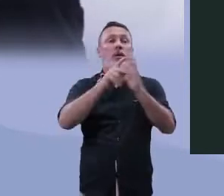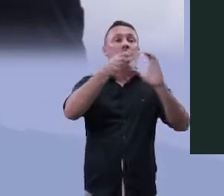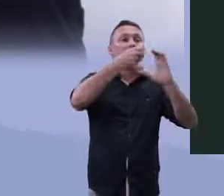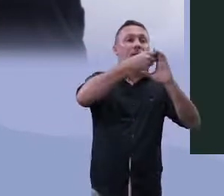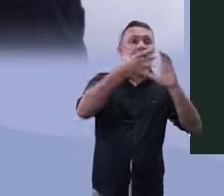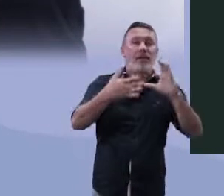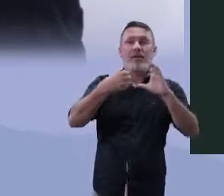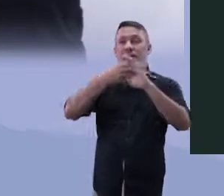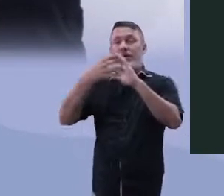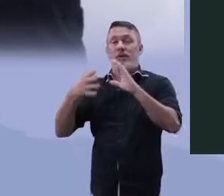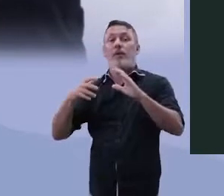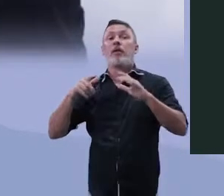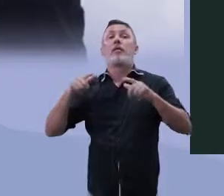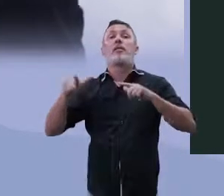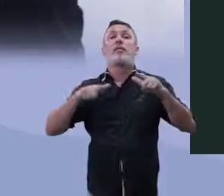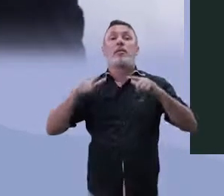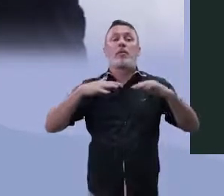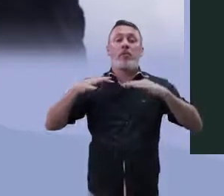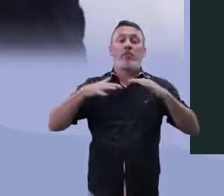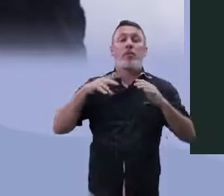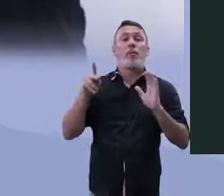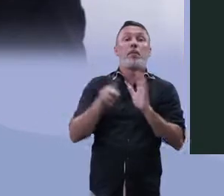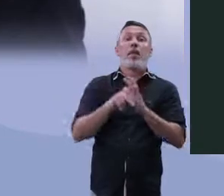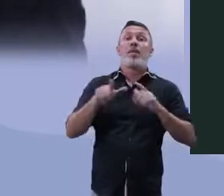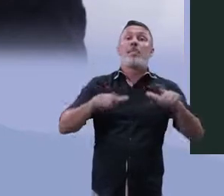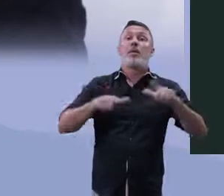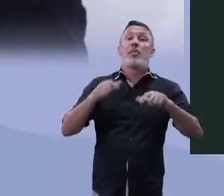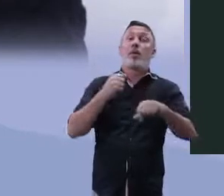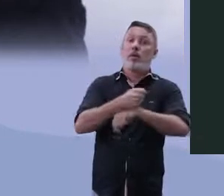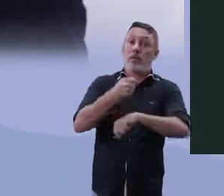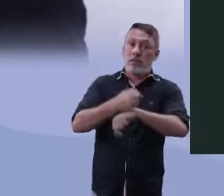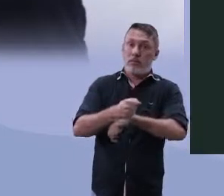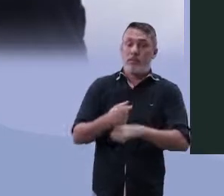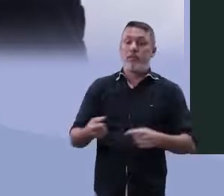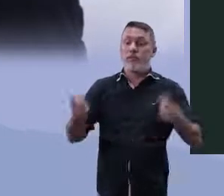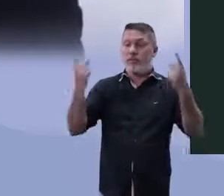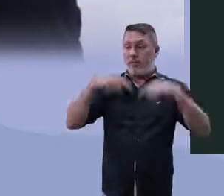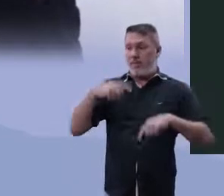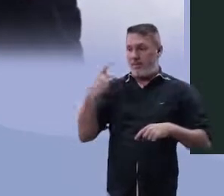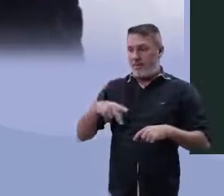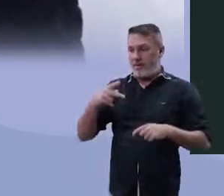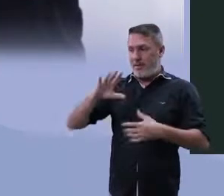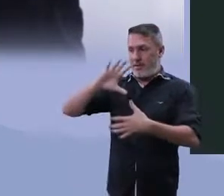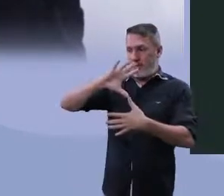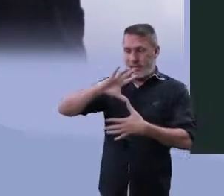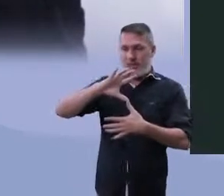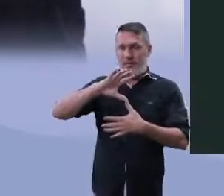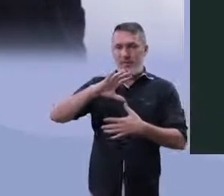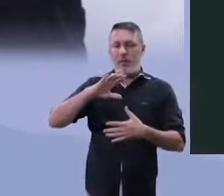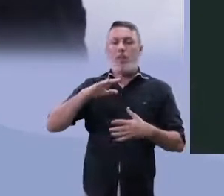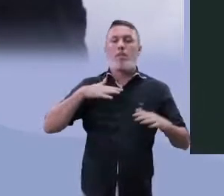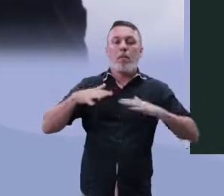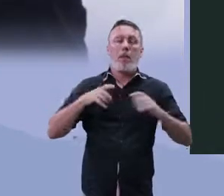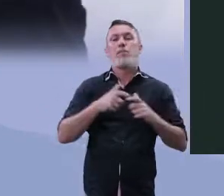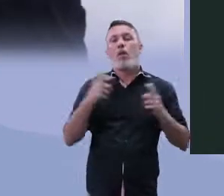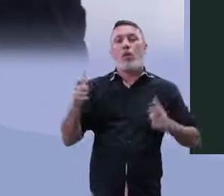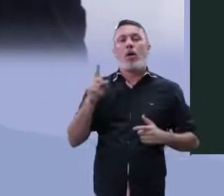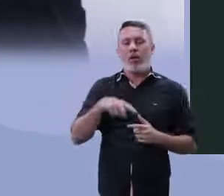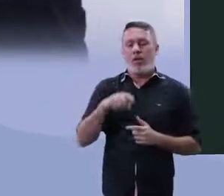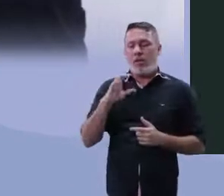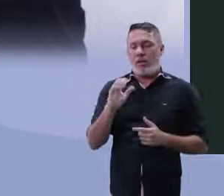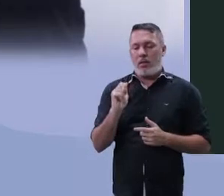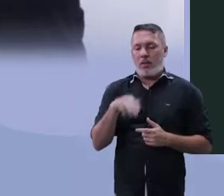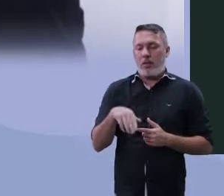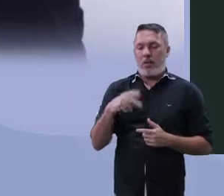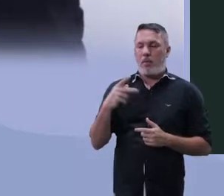por movimentos sociais operários, na América Latina, os movimentos sociais são camponeses. Né? Por quê? Porque a maior parte do